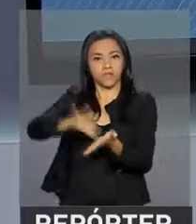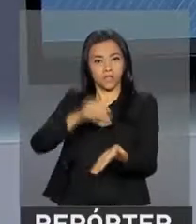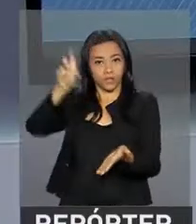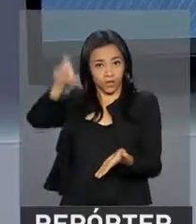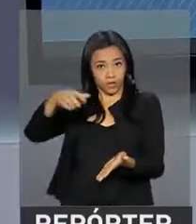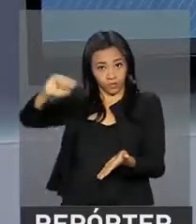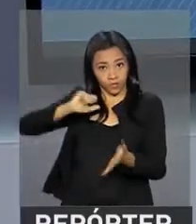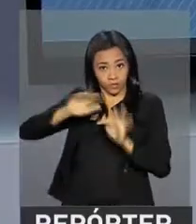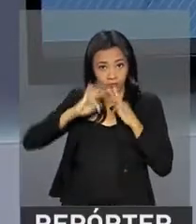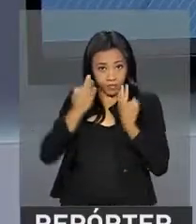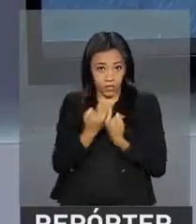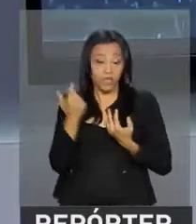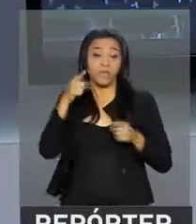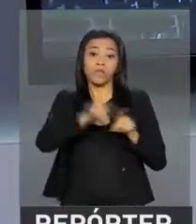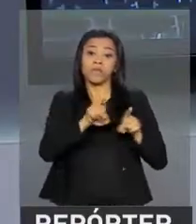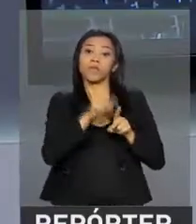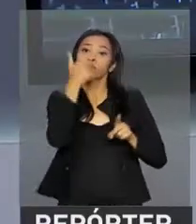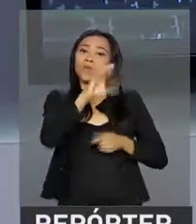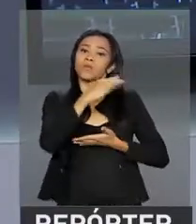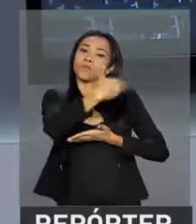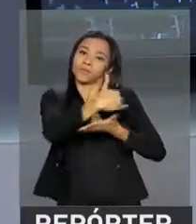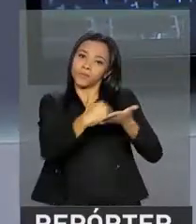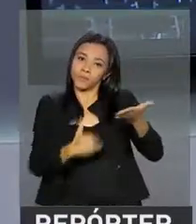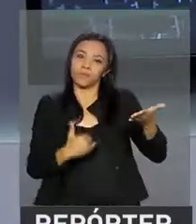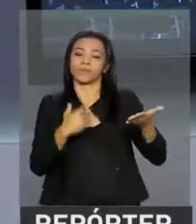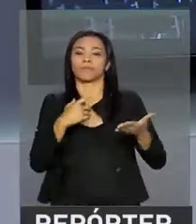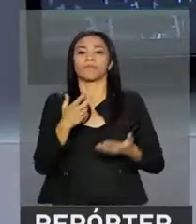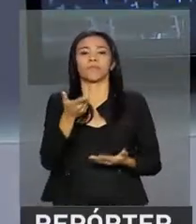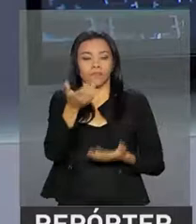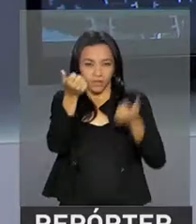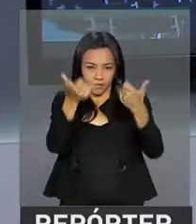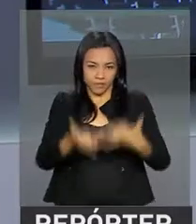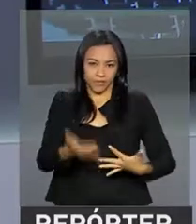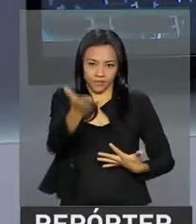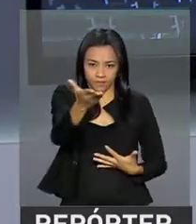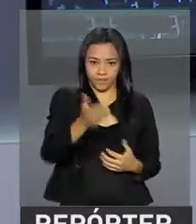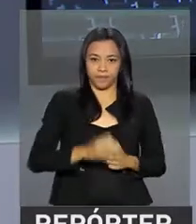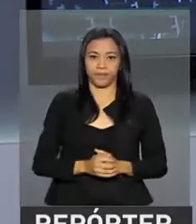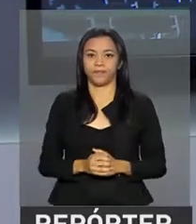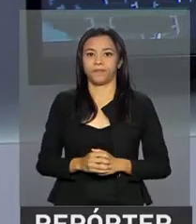repórter ney pereira tem os detalhes ao vivo agora pra gente o enem